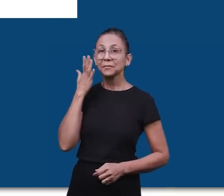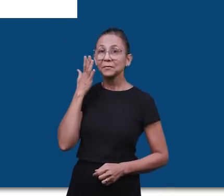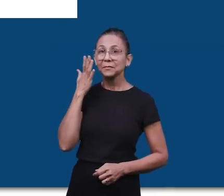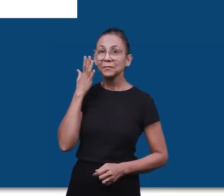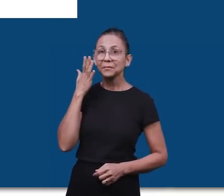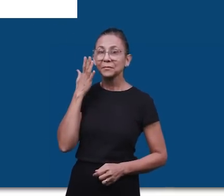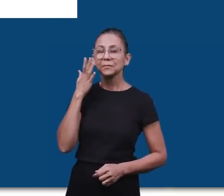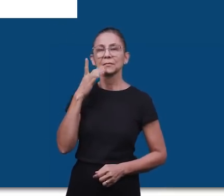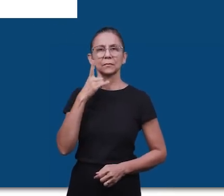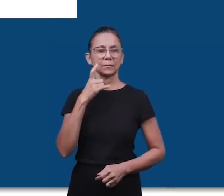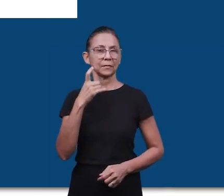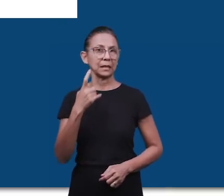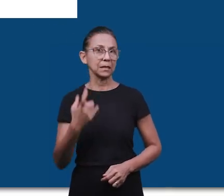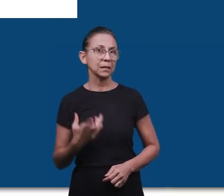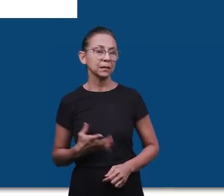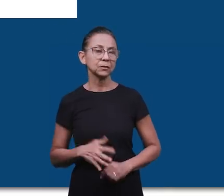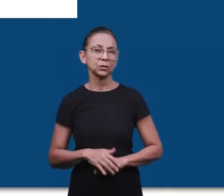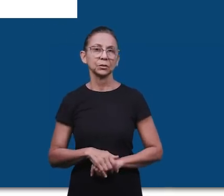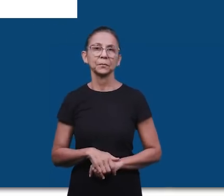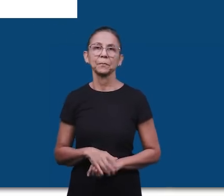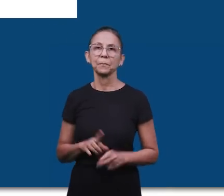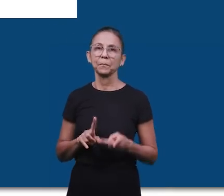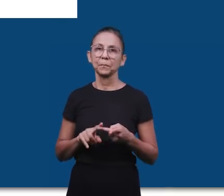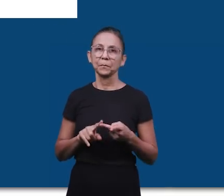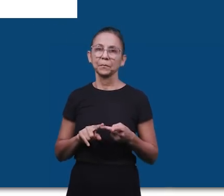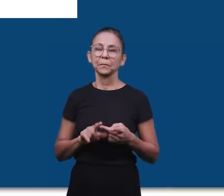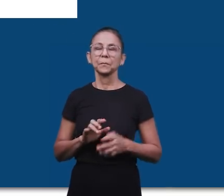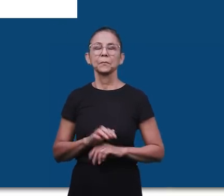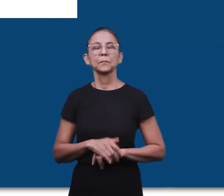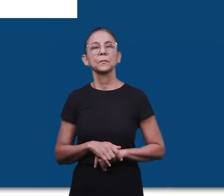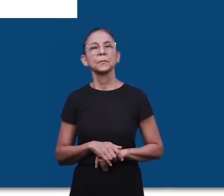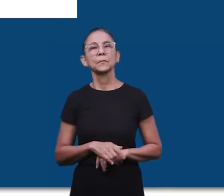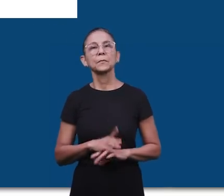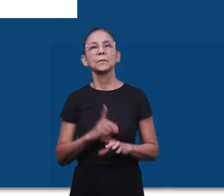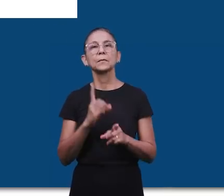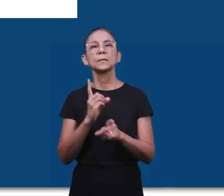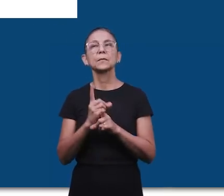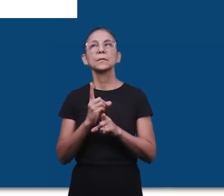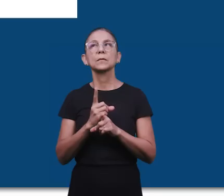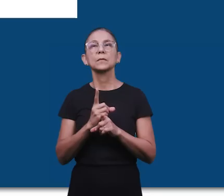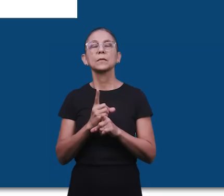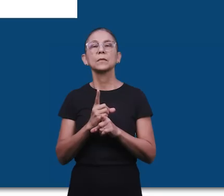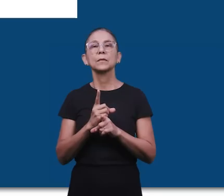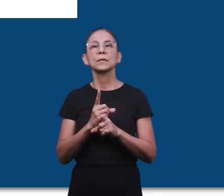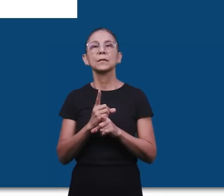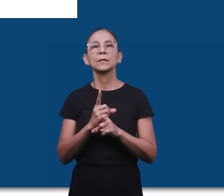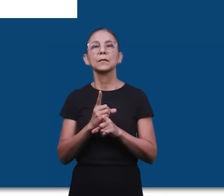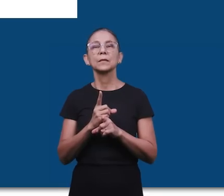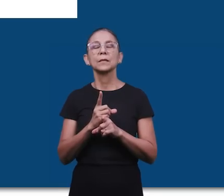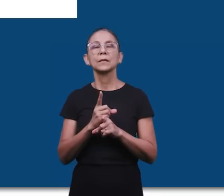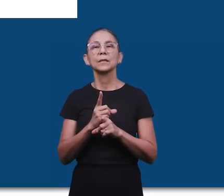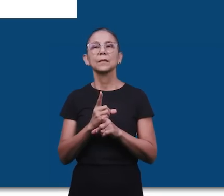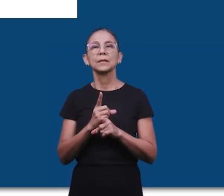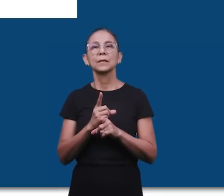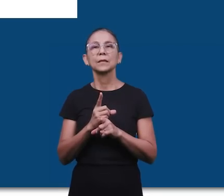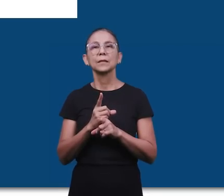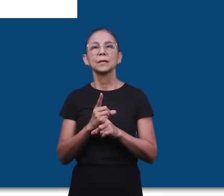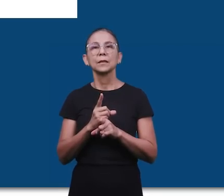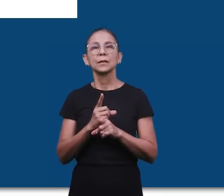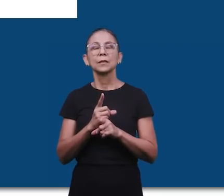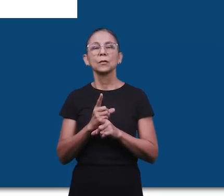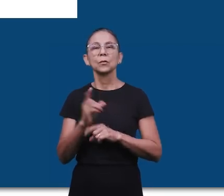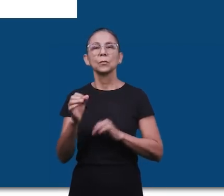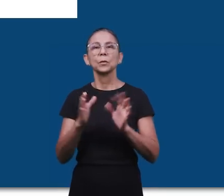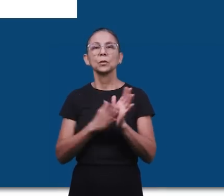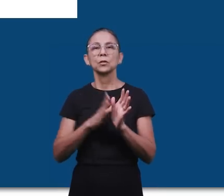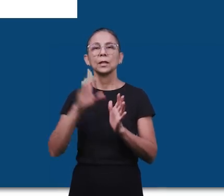E interessante é que nesse culto se descobre o propósito de Deus para cada